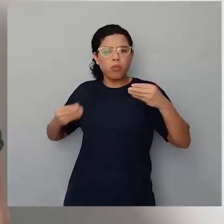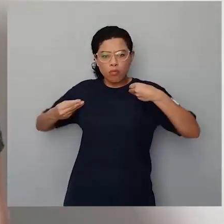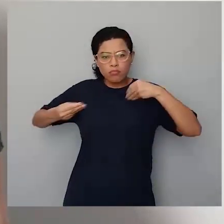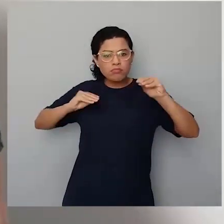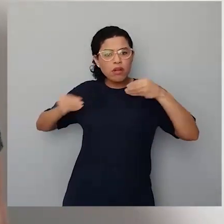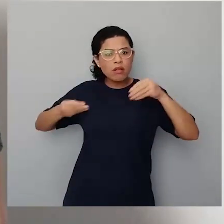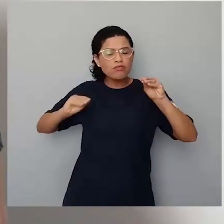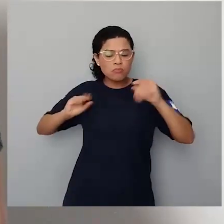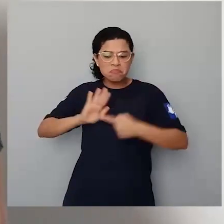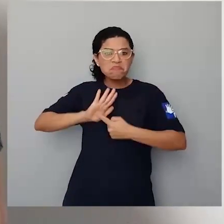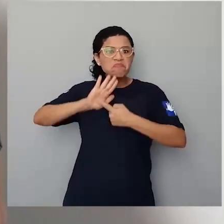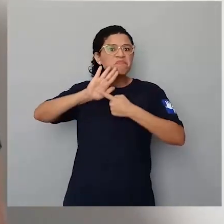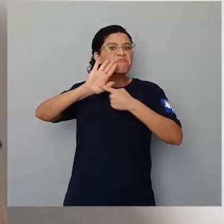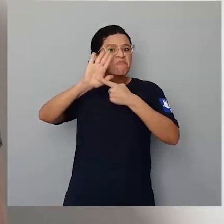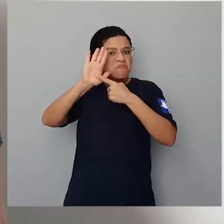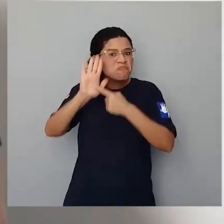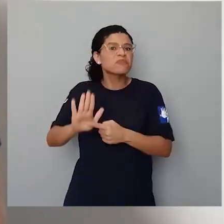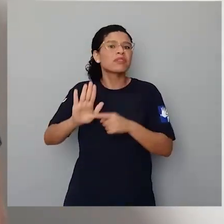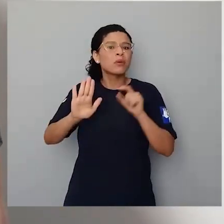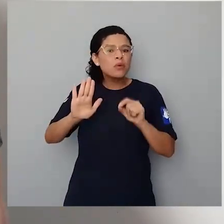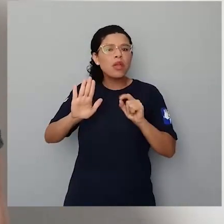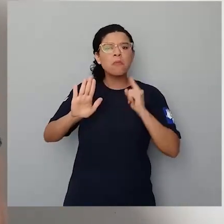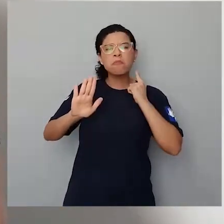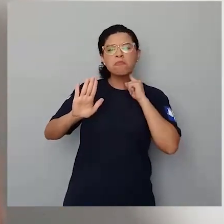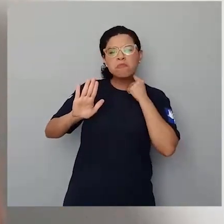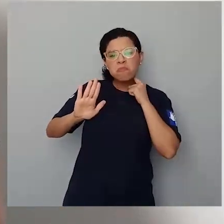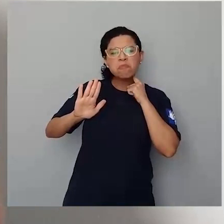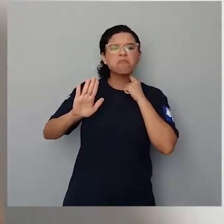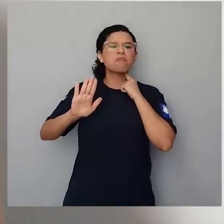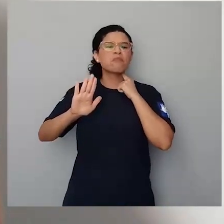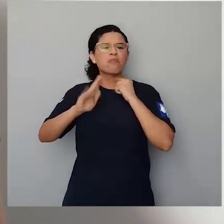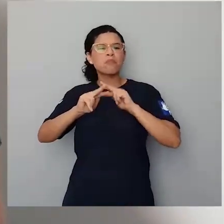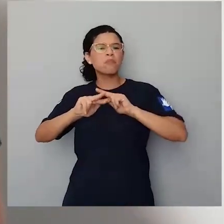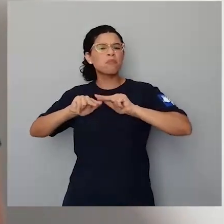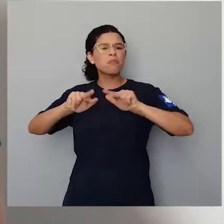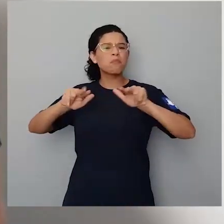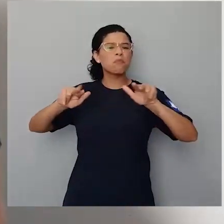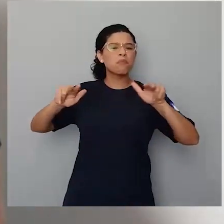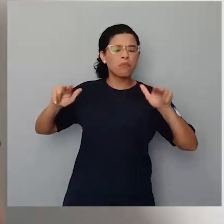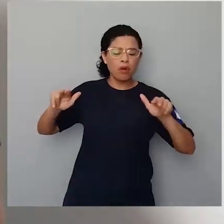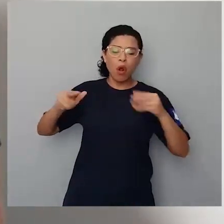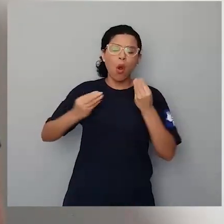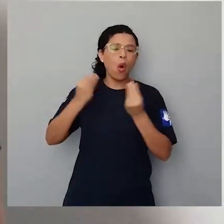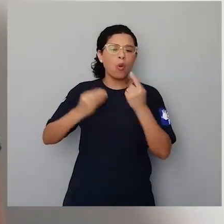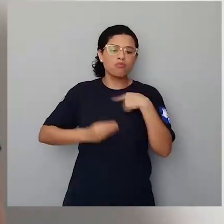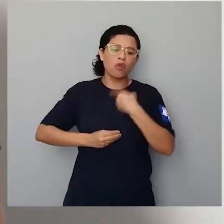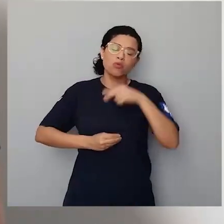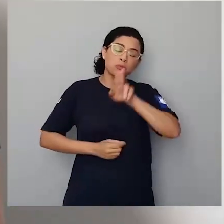Para denunciar, não é, gente? A questão da poluição, a questão do